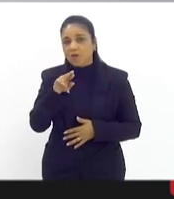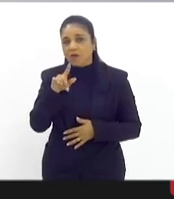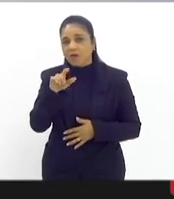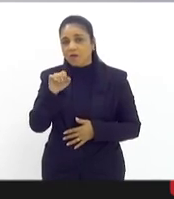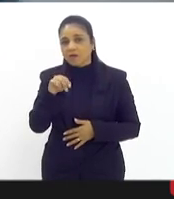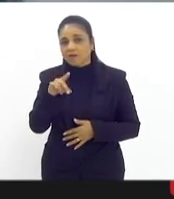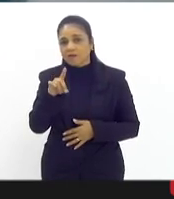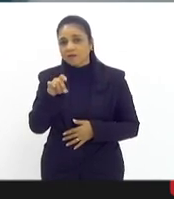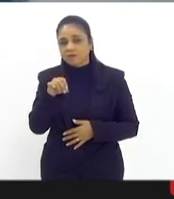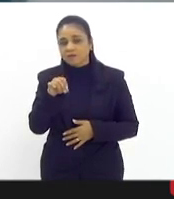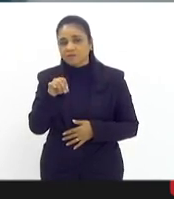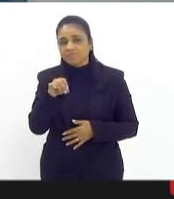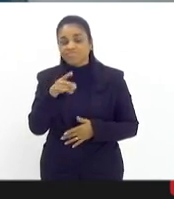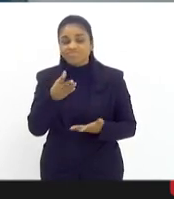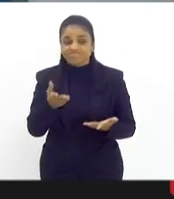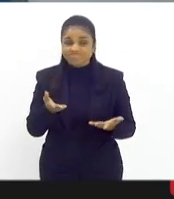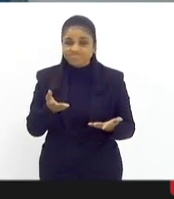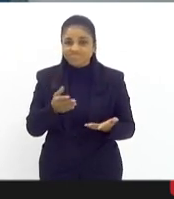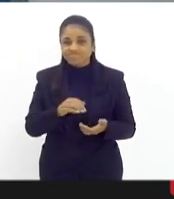Orlando. Ué, está mutado ele.